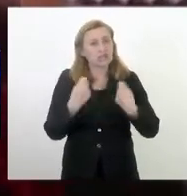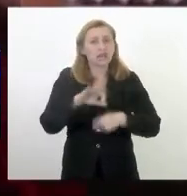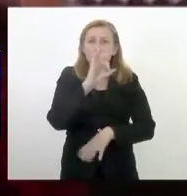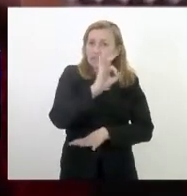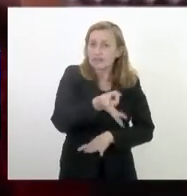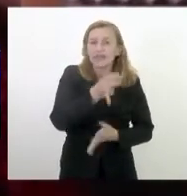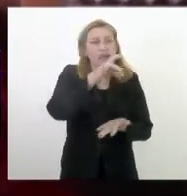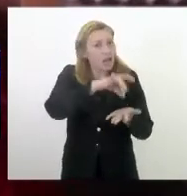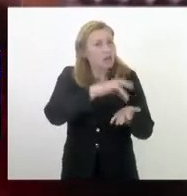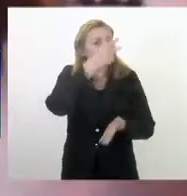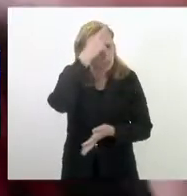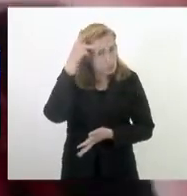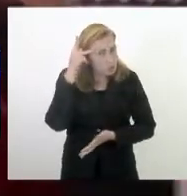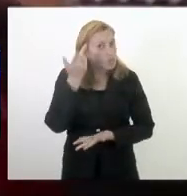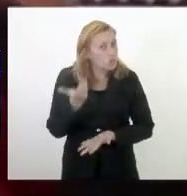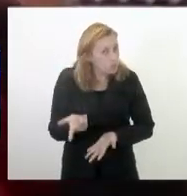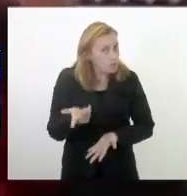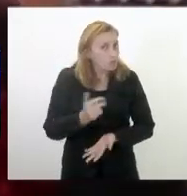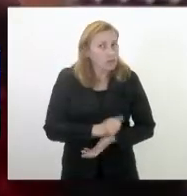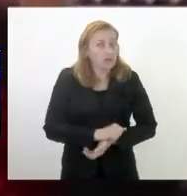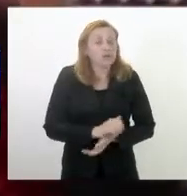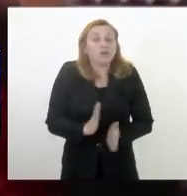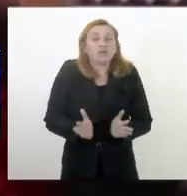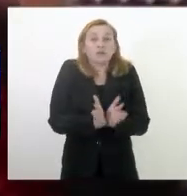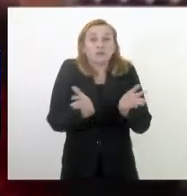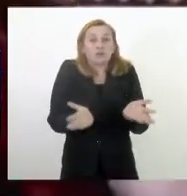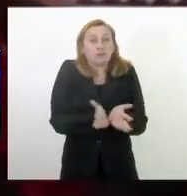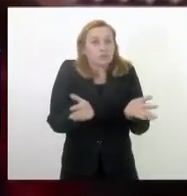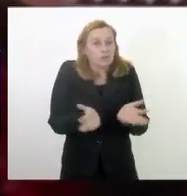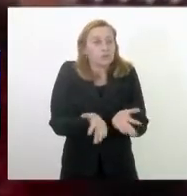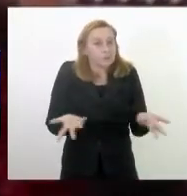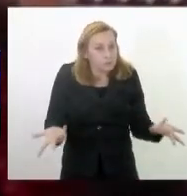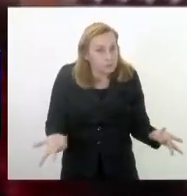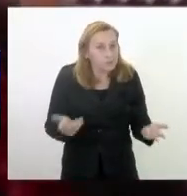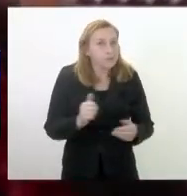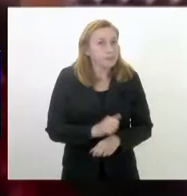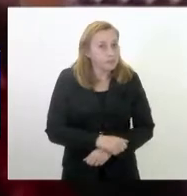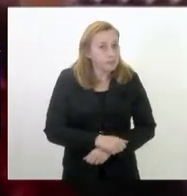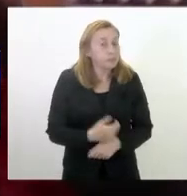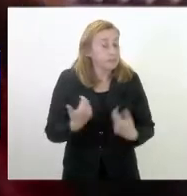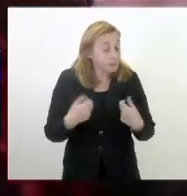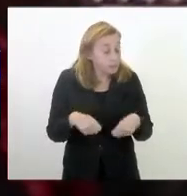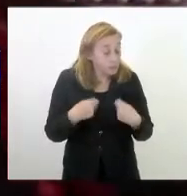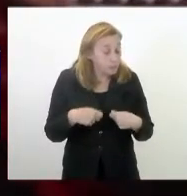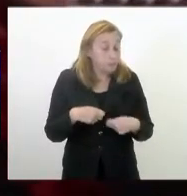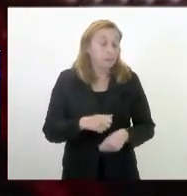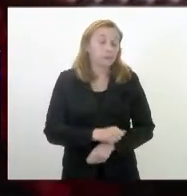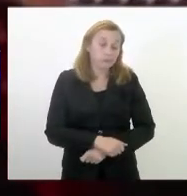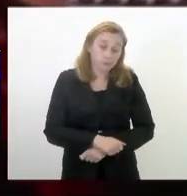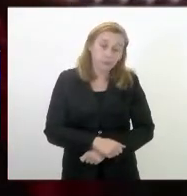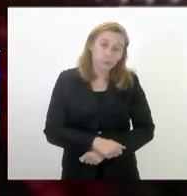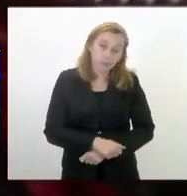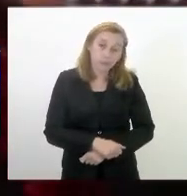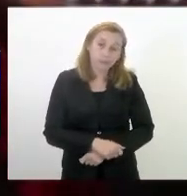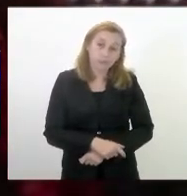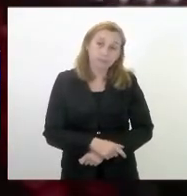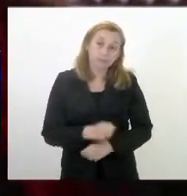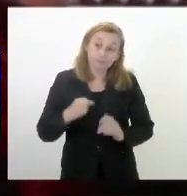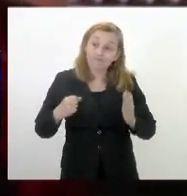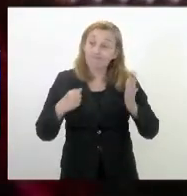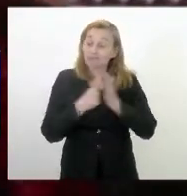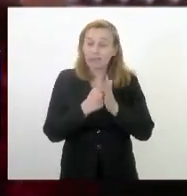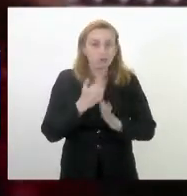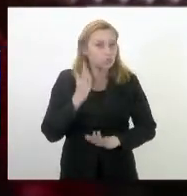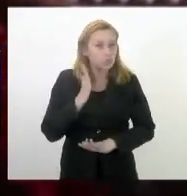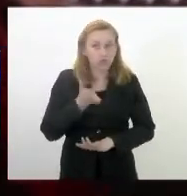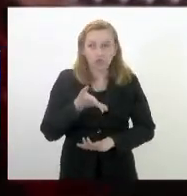e real das pessoas que estão na pobreza, que estão na extrema necessidade, que vão ter um impacto